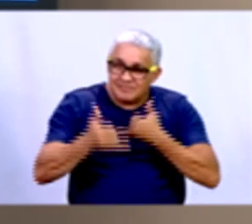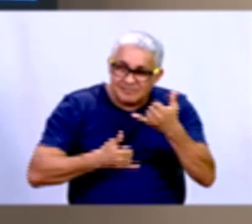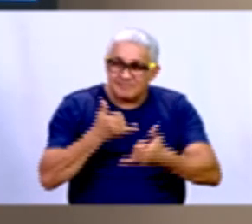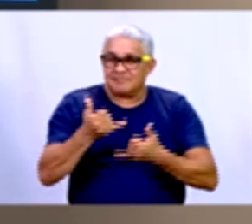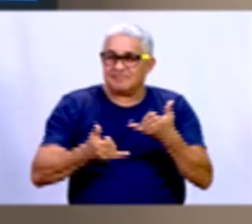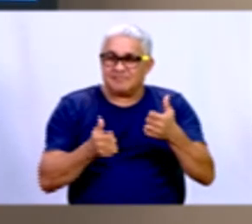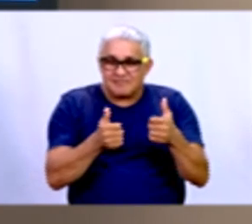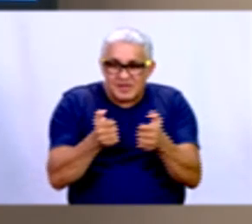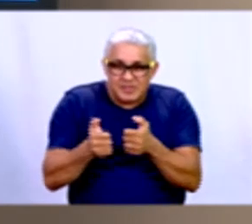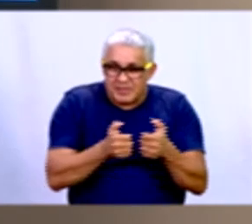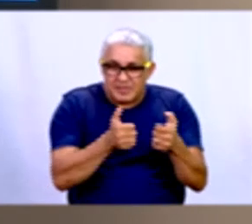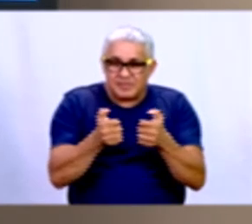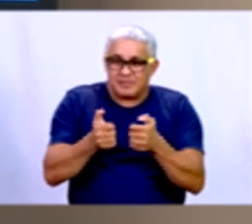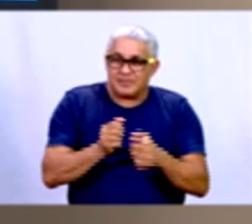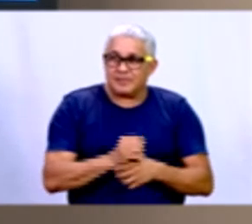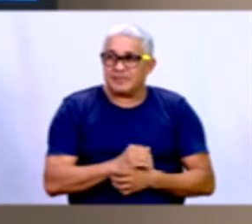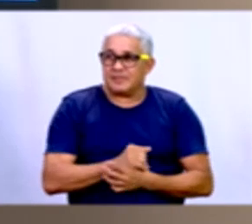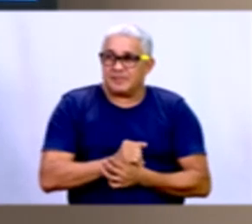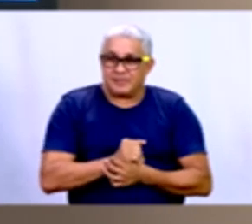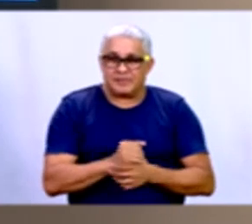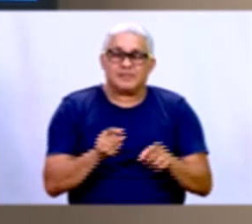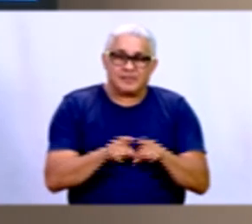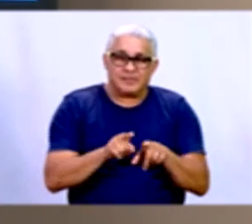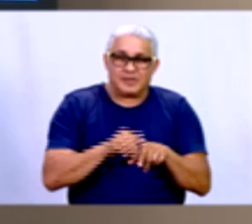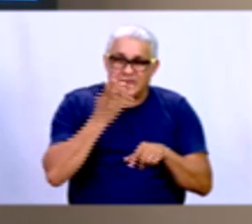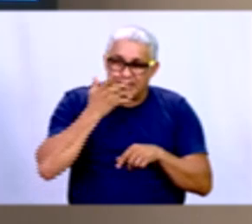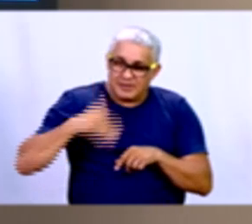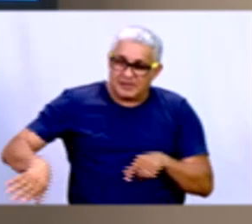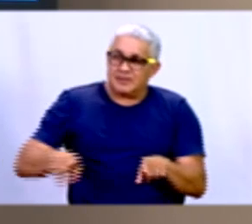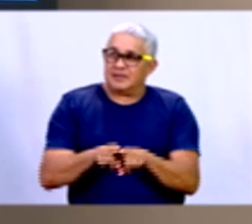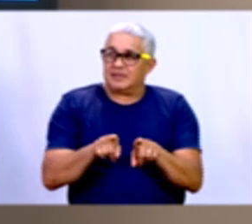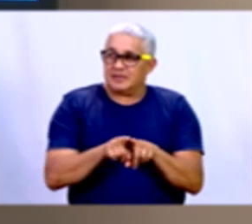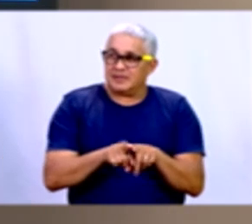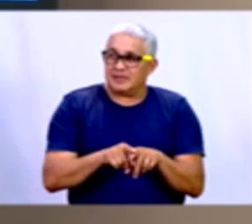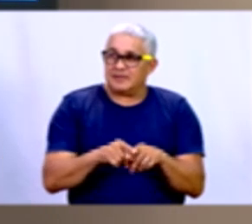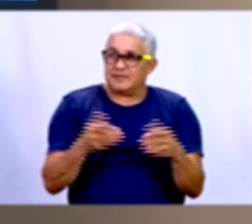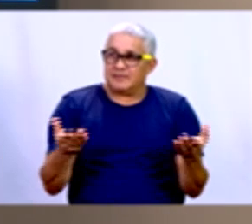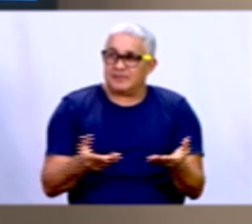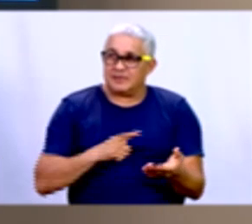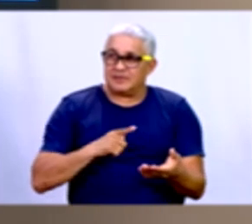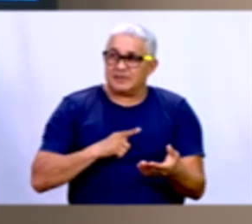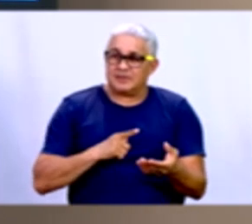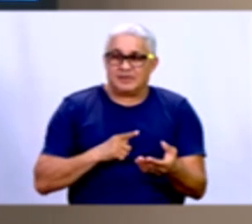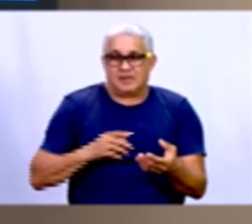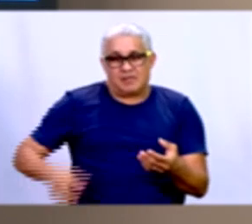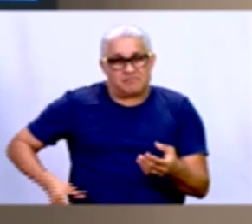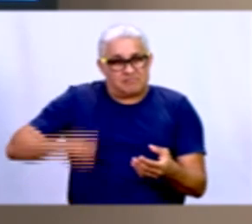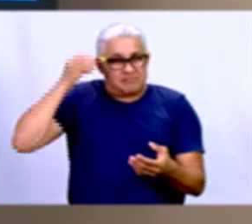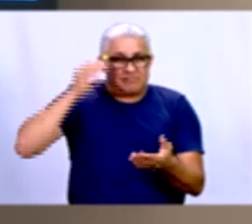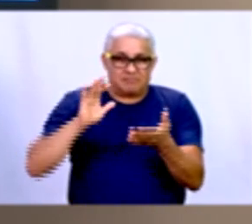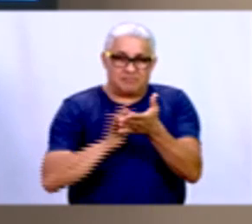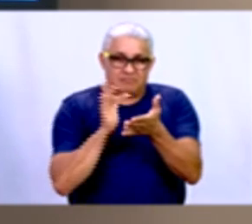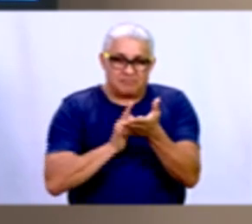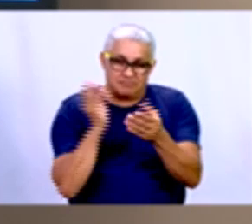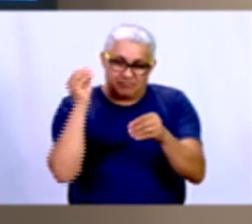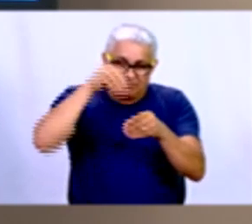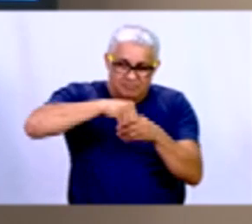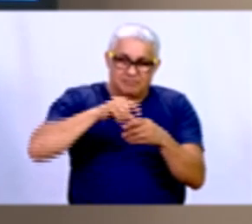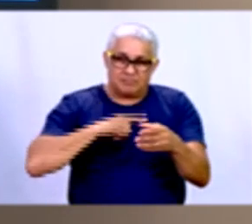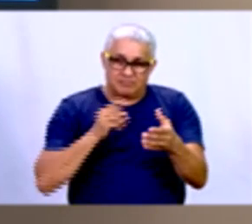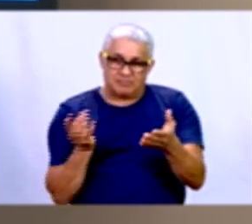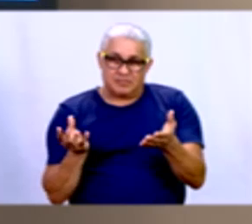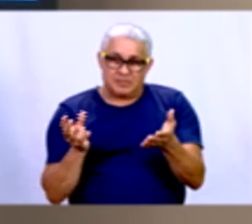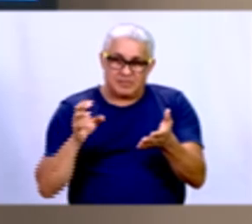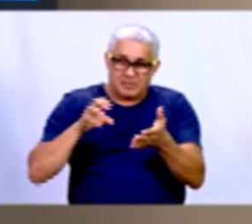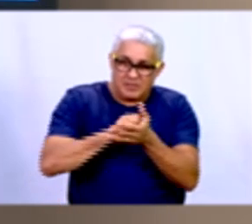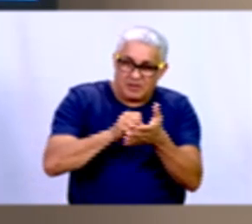que principalmente para crianças, né, aqueles jogos para criança que hoje se instalam em smartphone, em tablets,